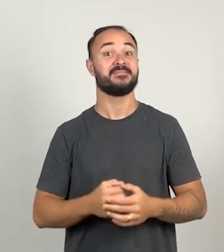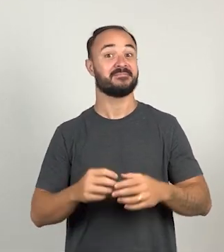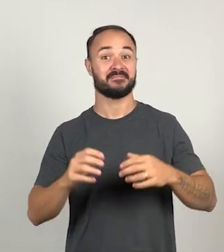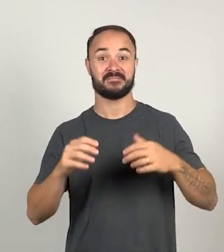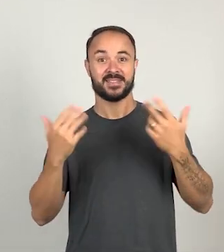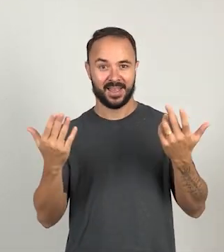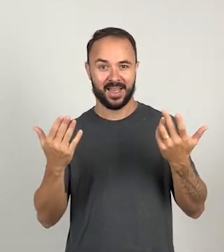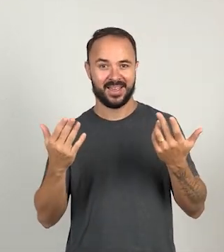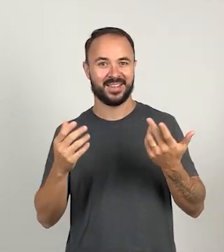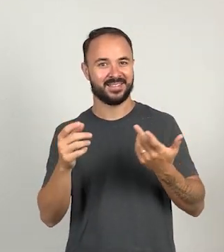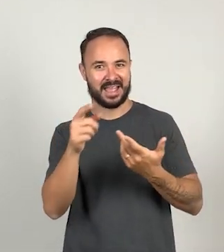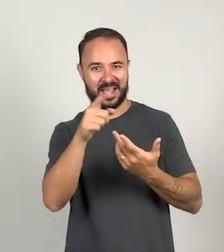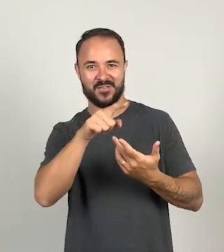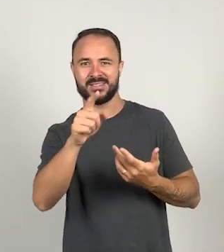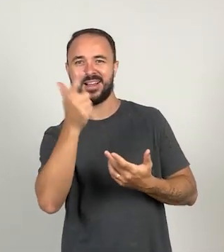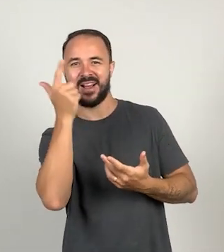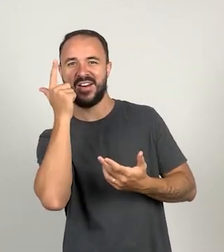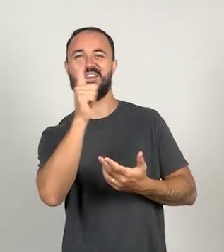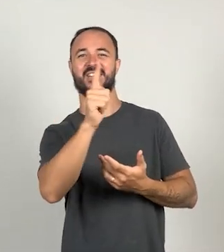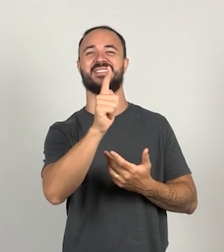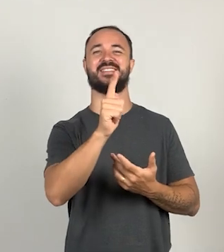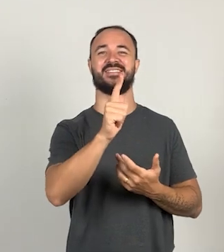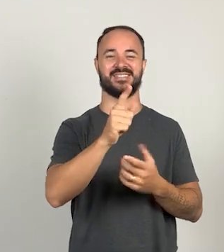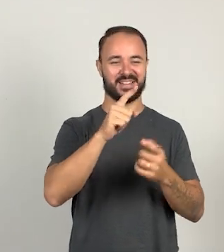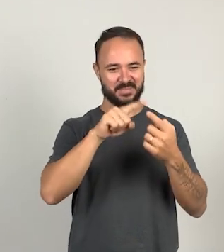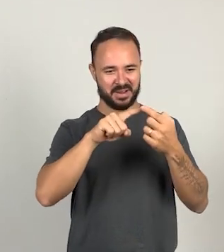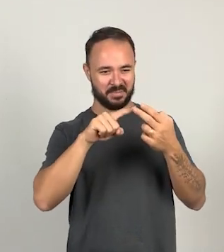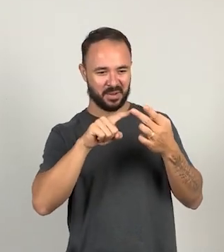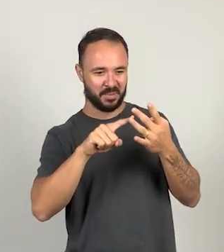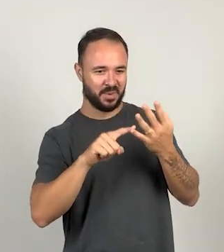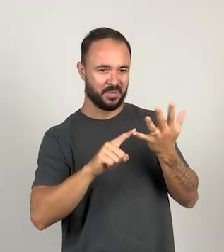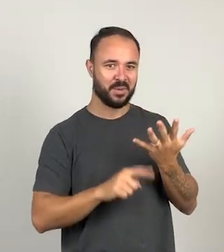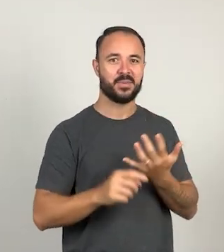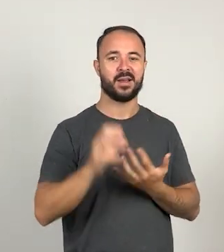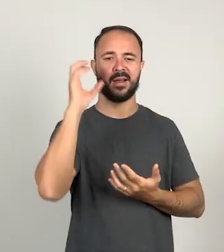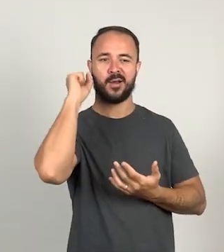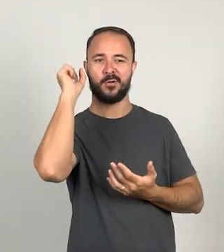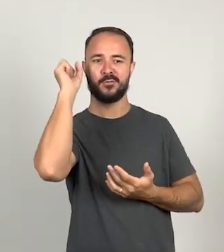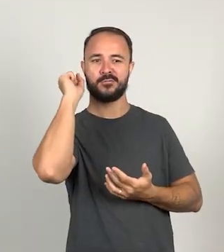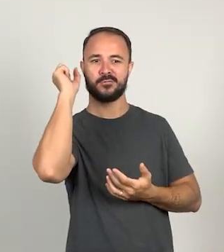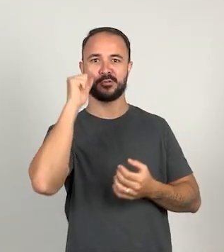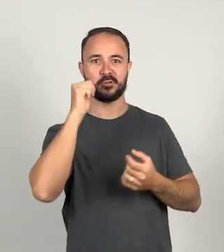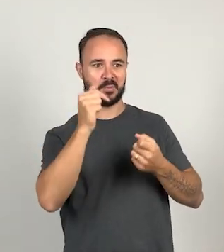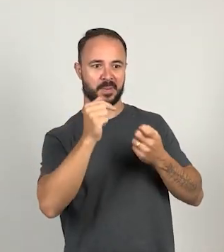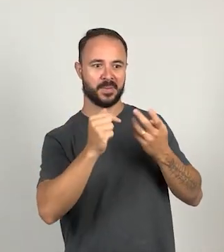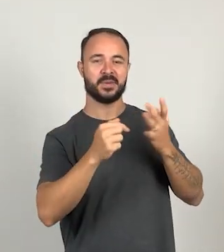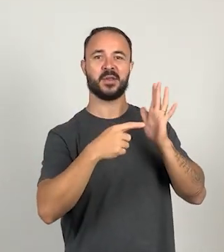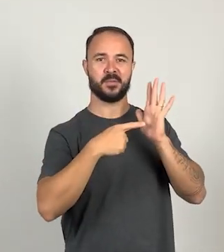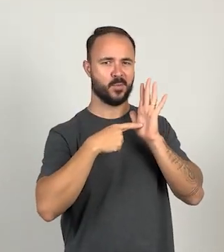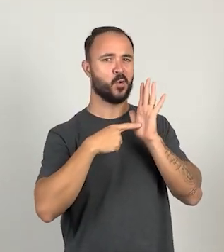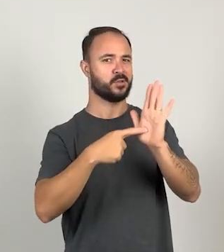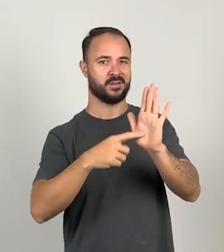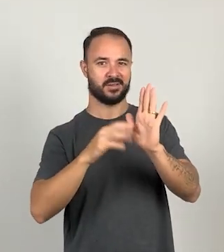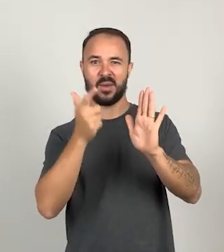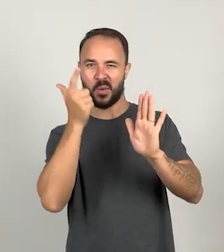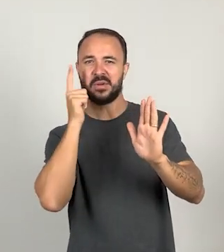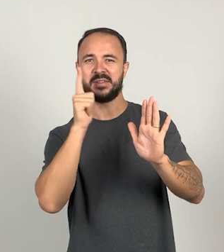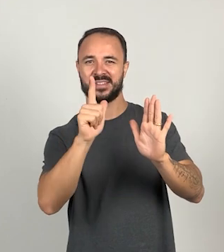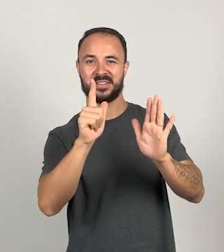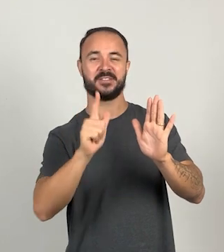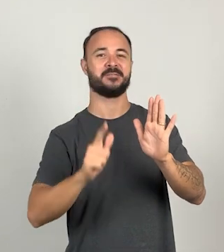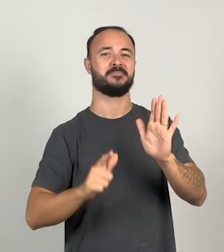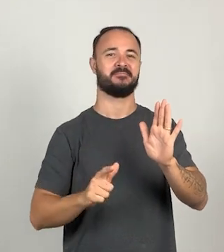E aí, você conseguiu descobrir o som de muitos objetos que a tia Fábia apresentou